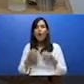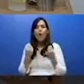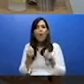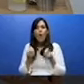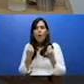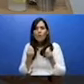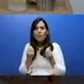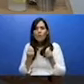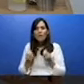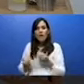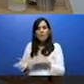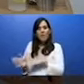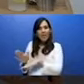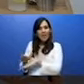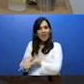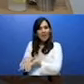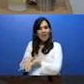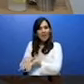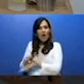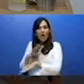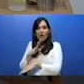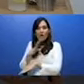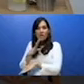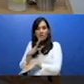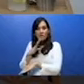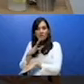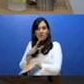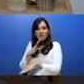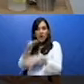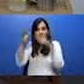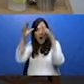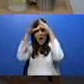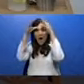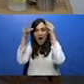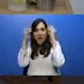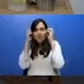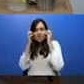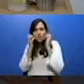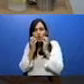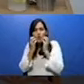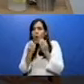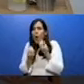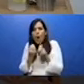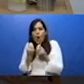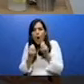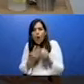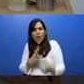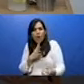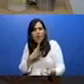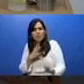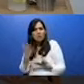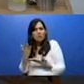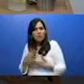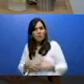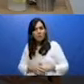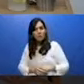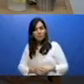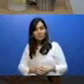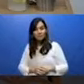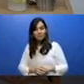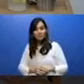como Mona Lisa conheceu o pintor Leonardo da Vinci? Então, nós pesquisamos,